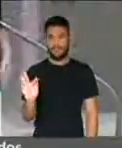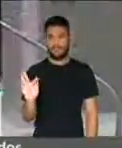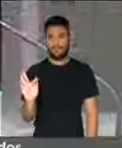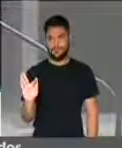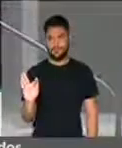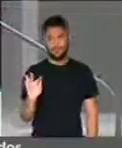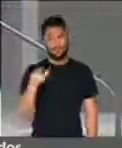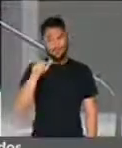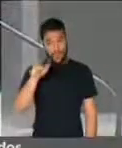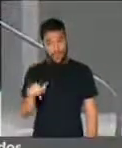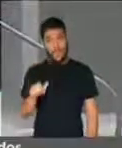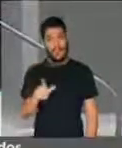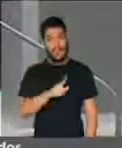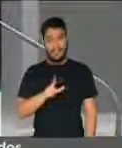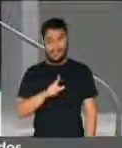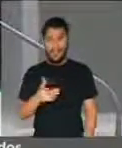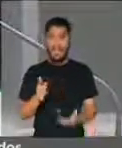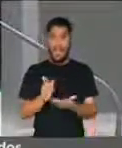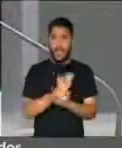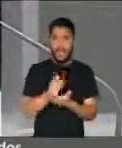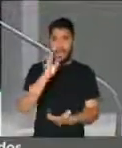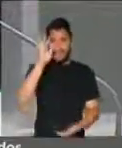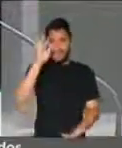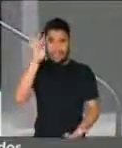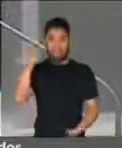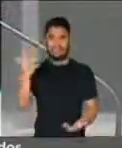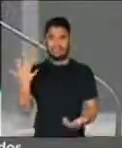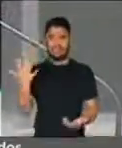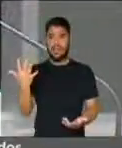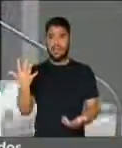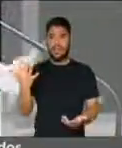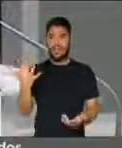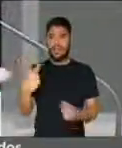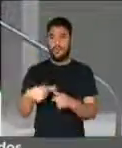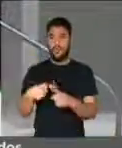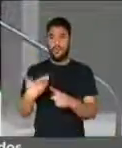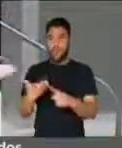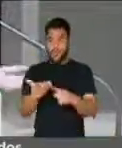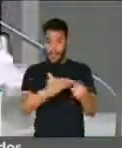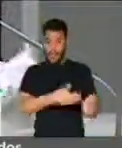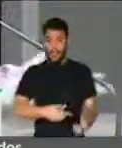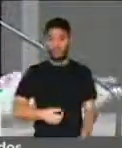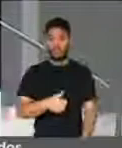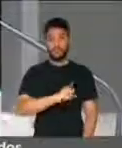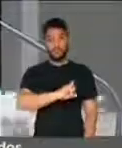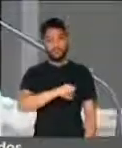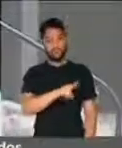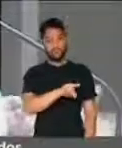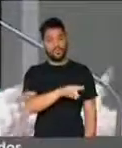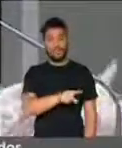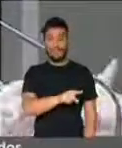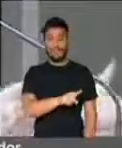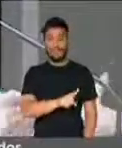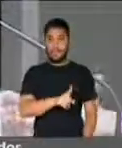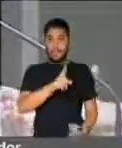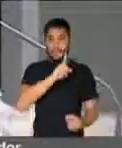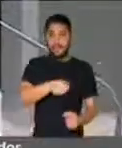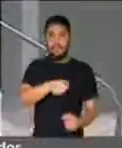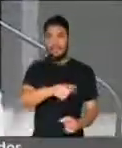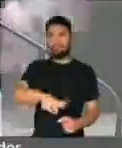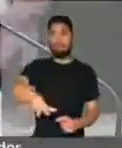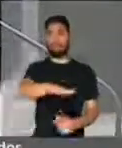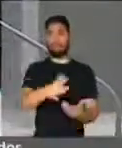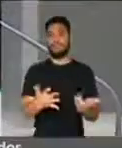ameaçado de decisões que são de um juiz de primeira instância, que nós estamos vivendo. Vamos viver um 1º de